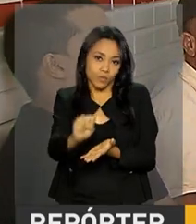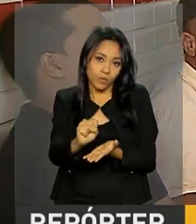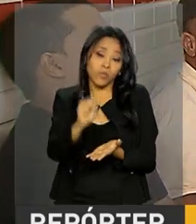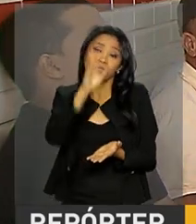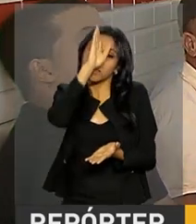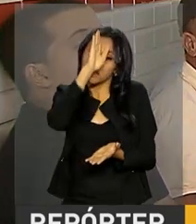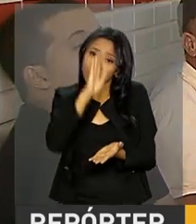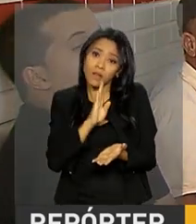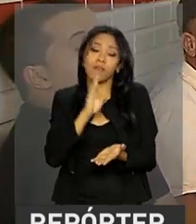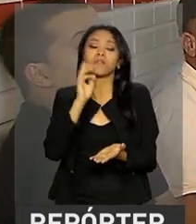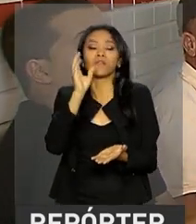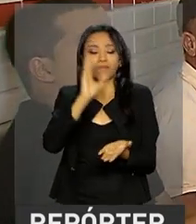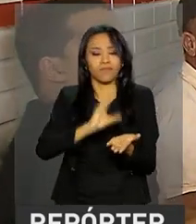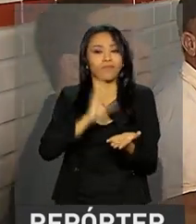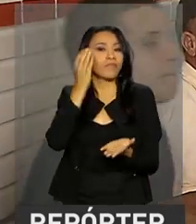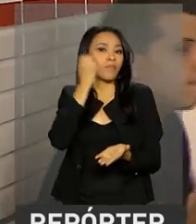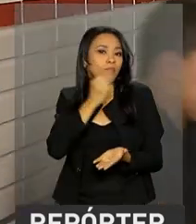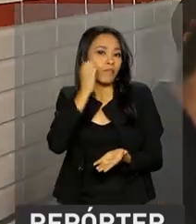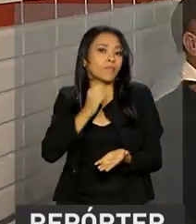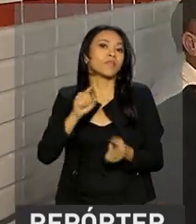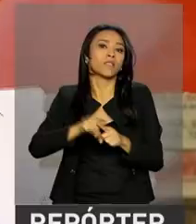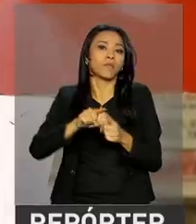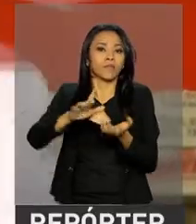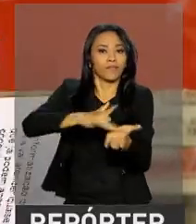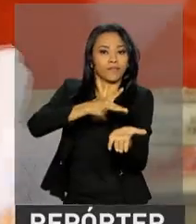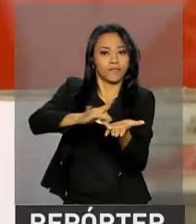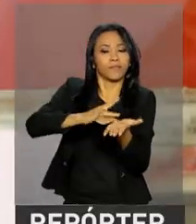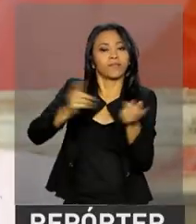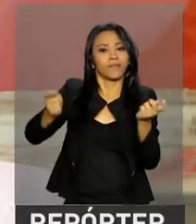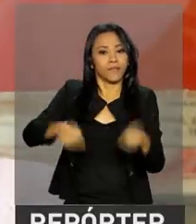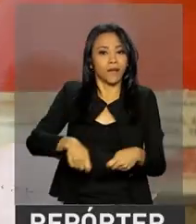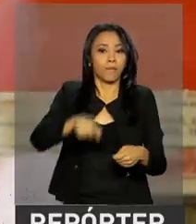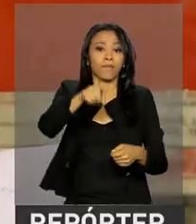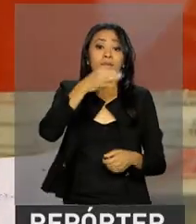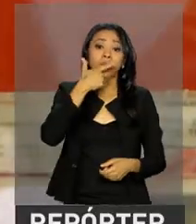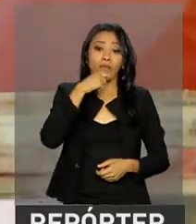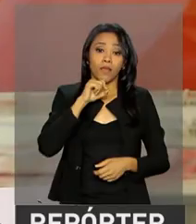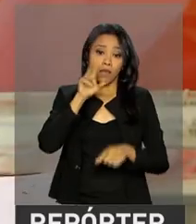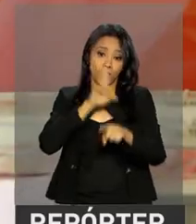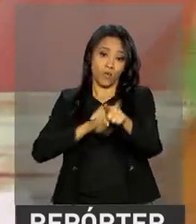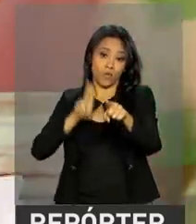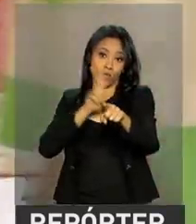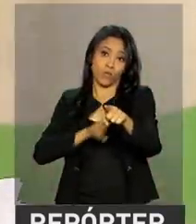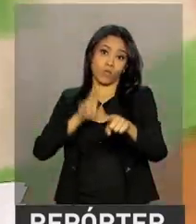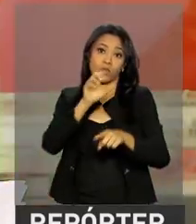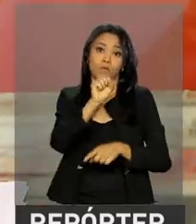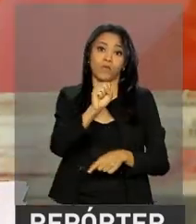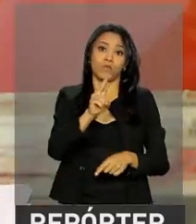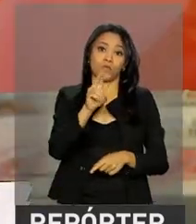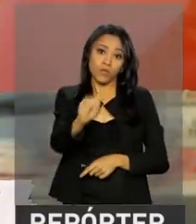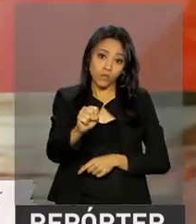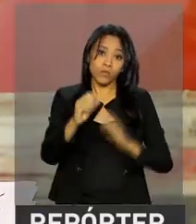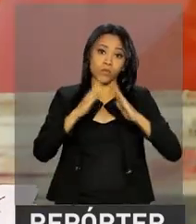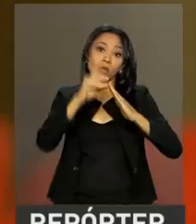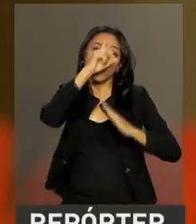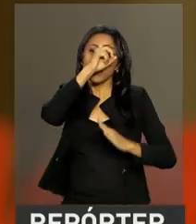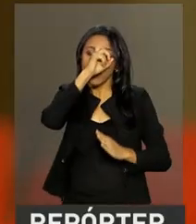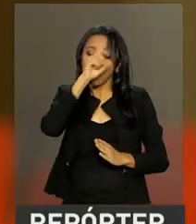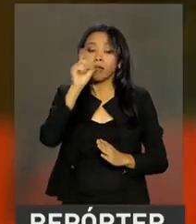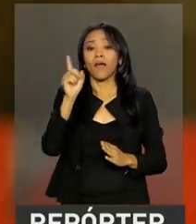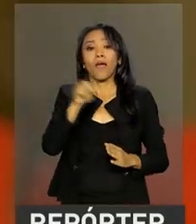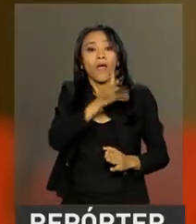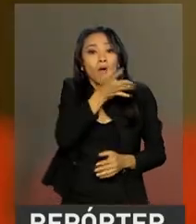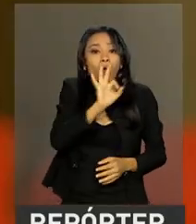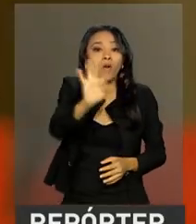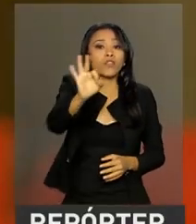gratuitamente por tablets e smartphones. Para o usuário do SUS, esta é uma ferramenta útil para o acompanhamento do